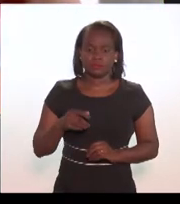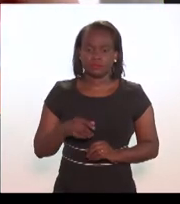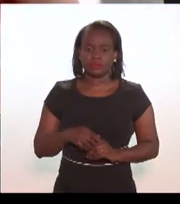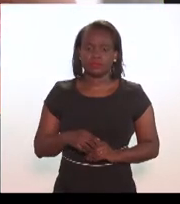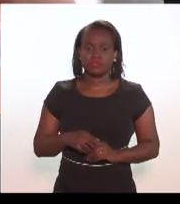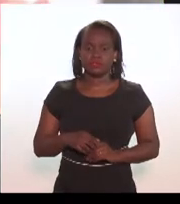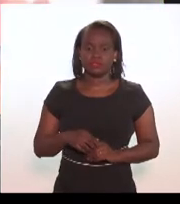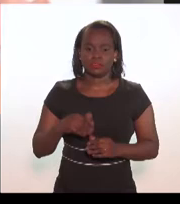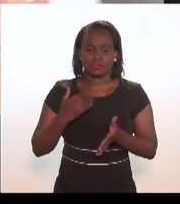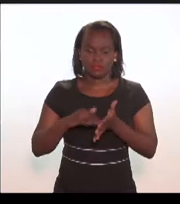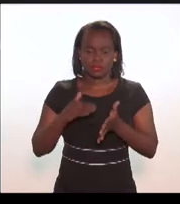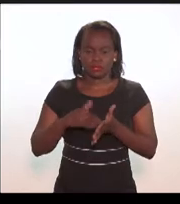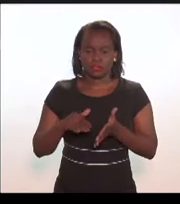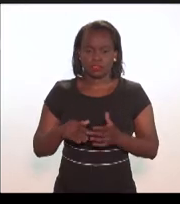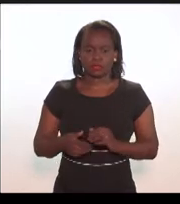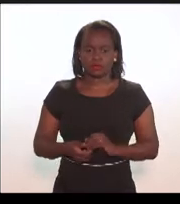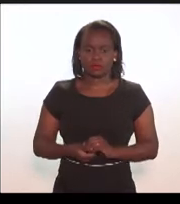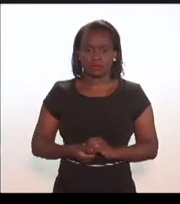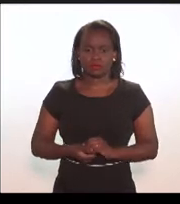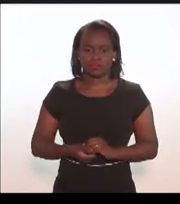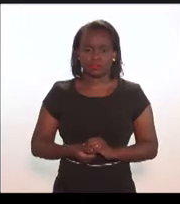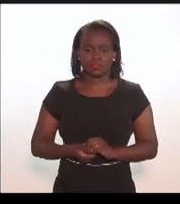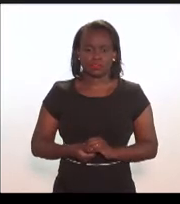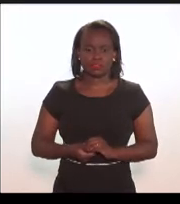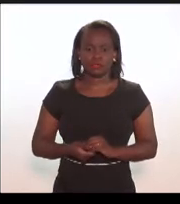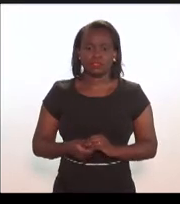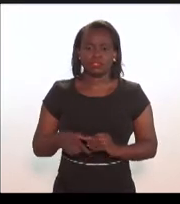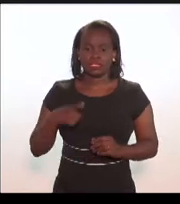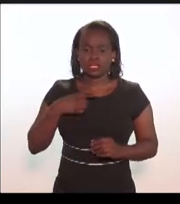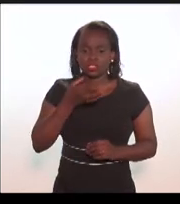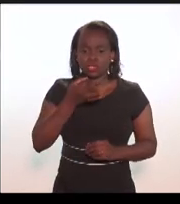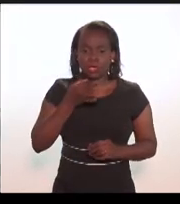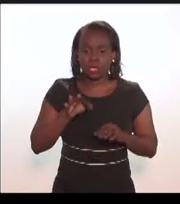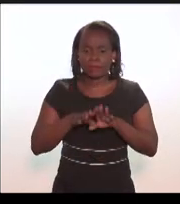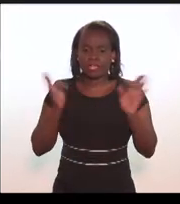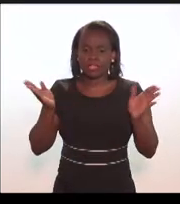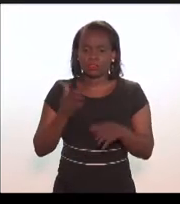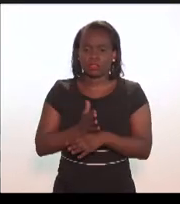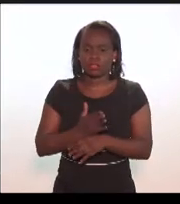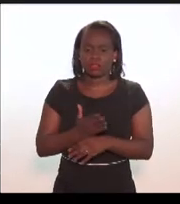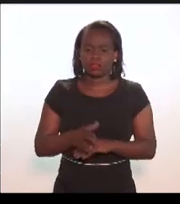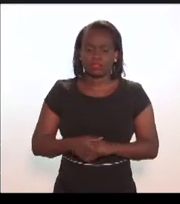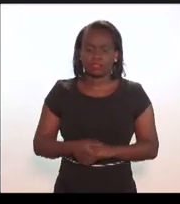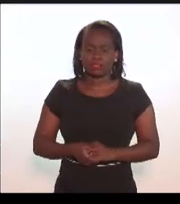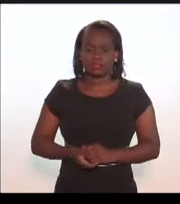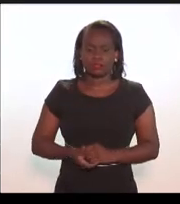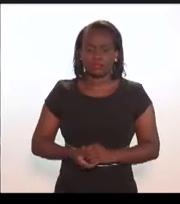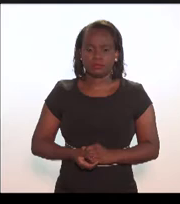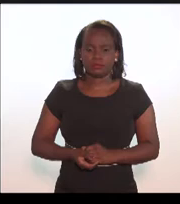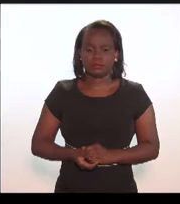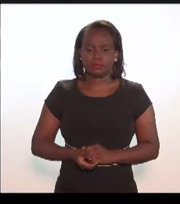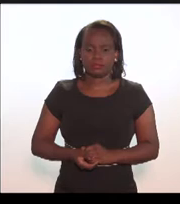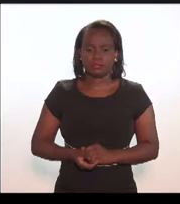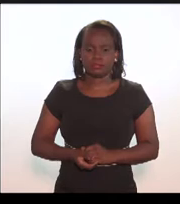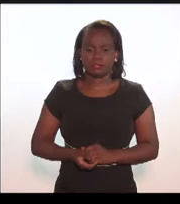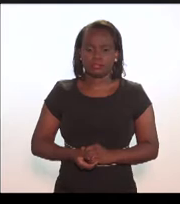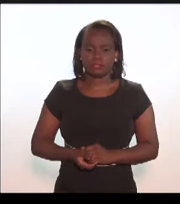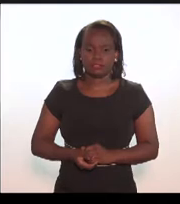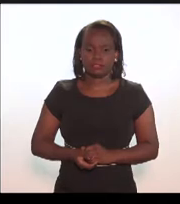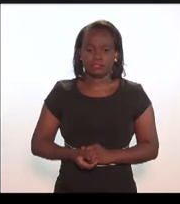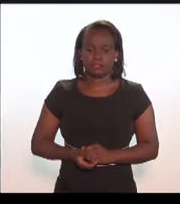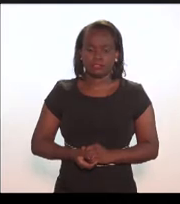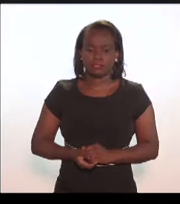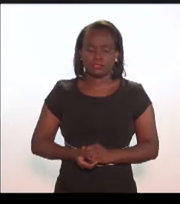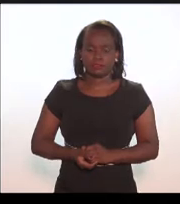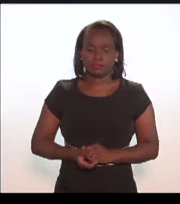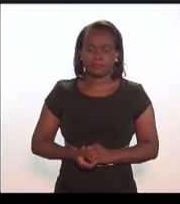Então, secretário. Eu quero mais para ele. O que, que é? Tem áudio aberto aí, hein? Tem áudio aberto. A gente fala amanhã. Eu falei, tá bom. Para fazer o quê? Que você queria?